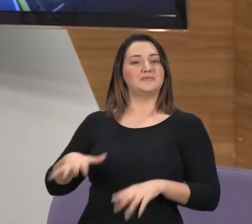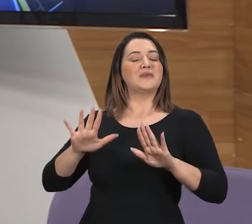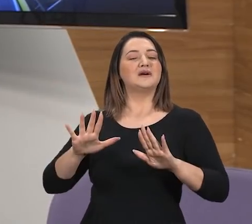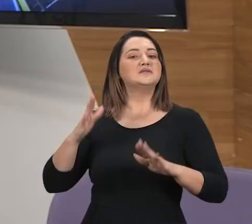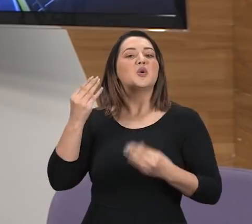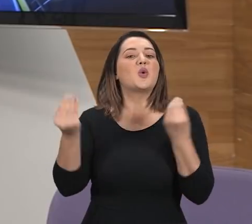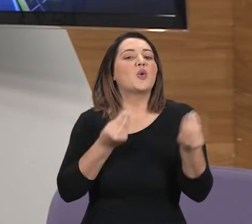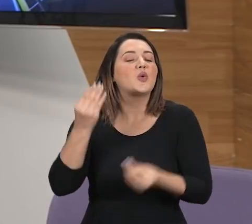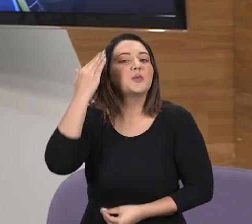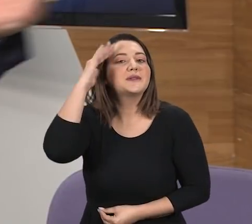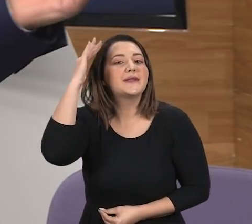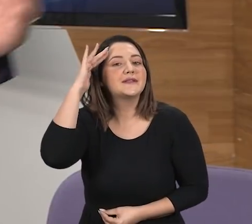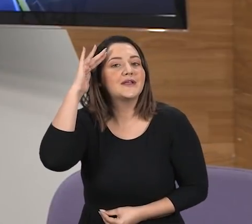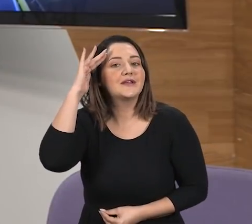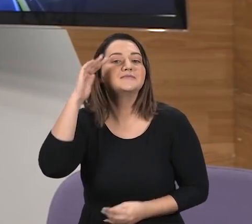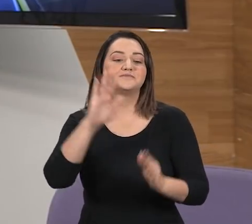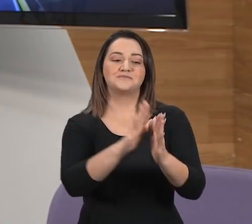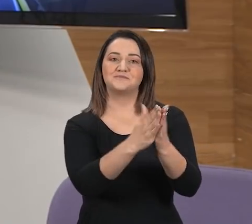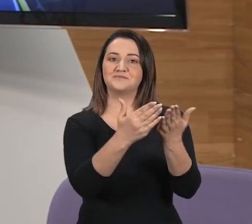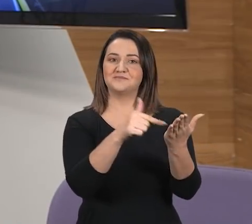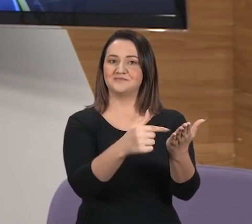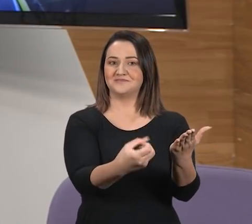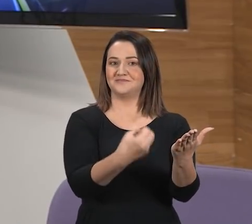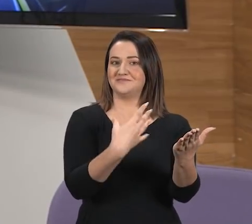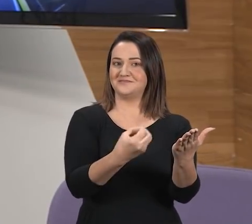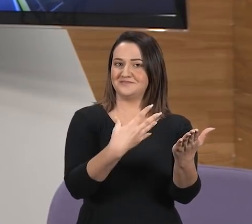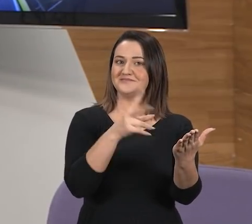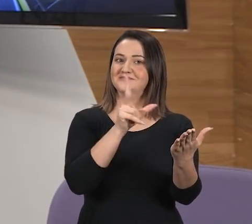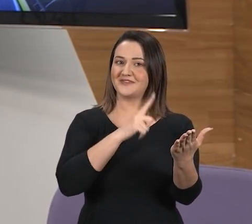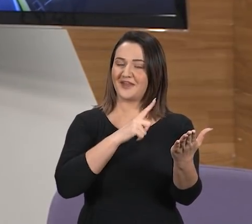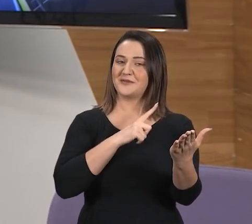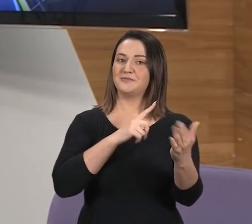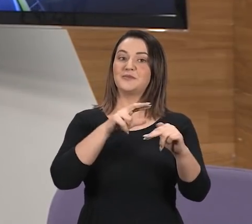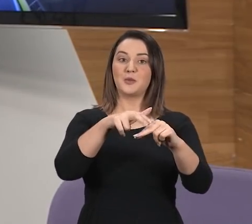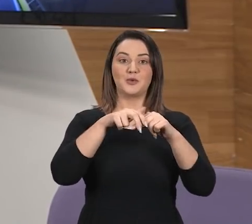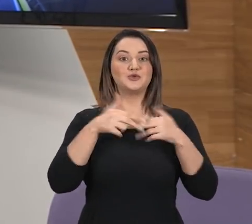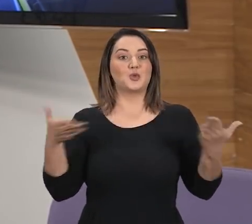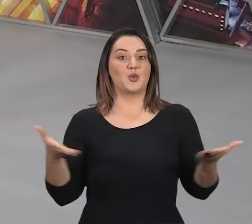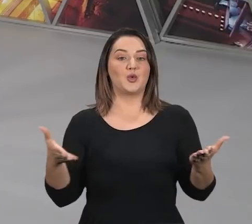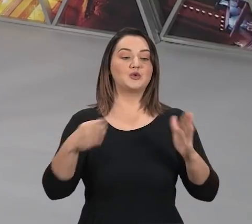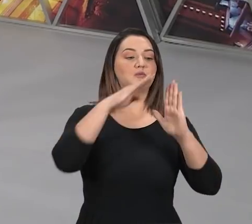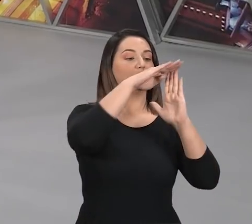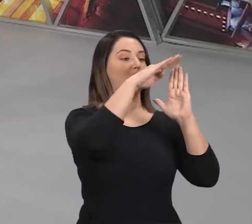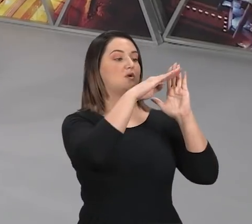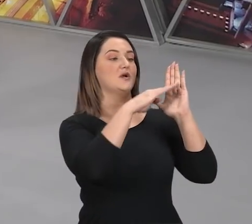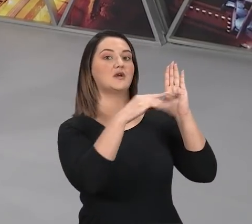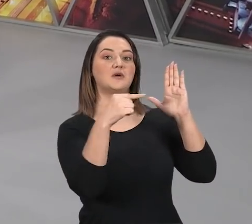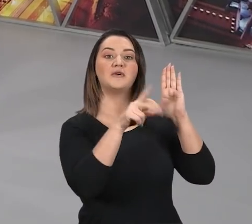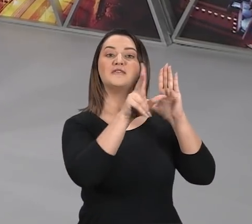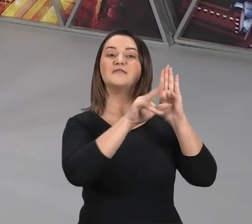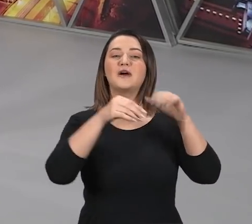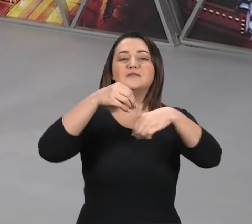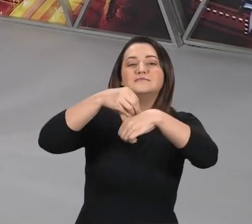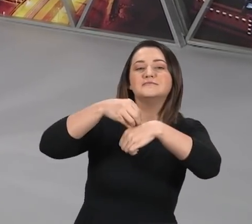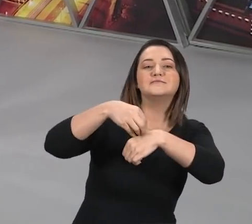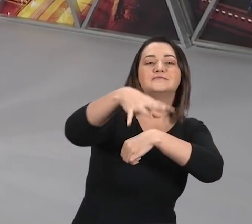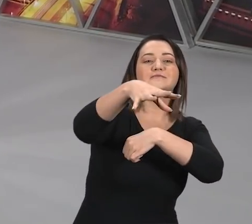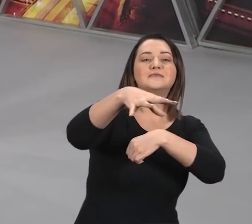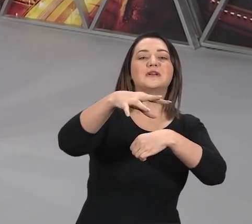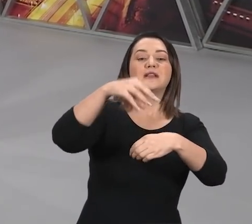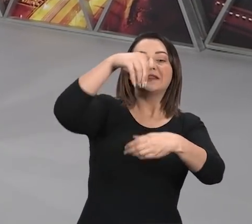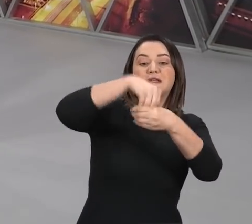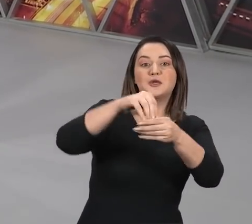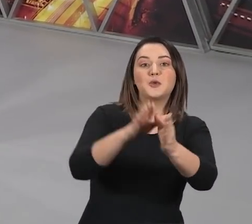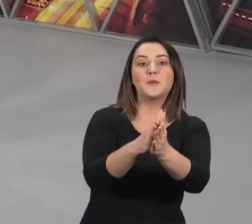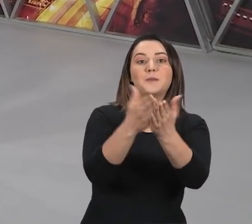zoológico. Como entender tudo isso à luz da própria palavra de Deus? É isso mesmo, por isso que o Arena do